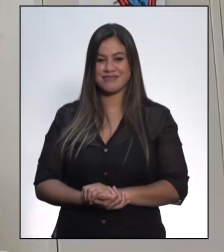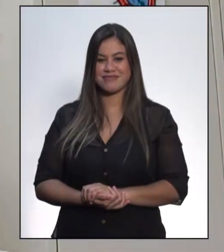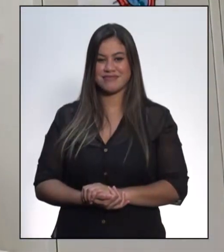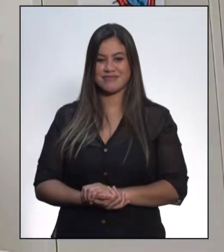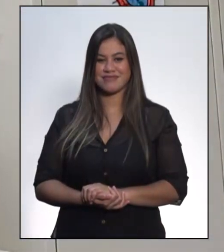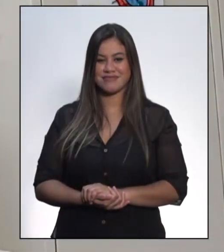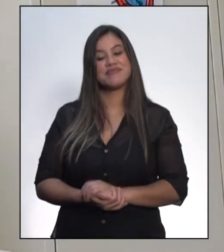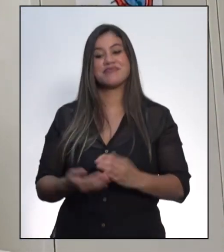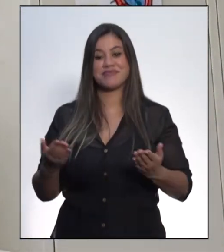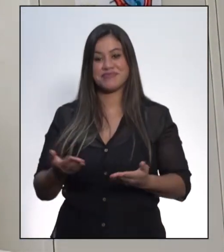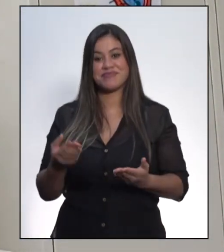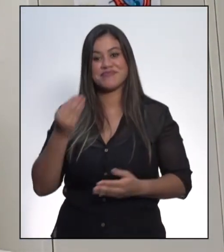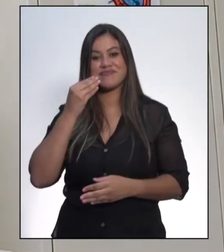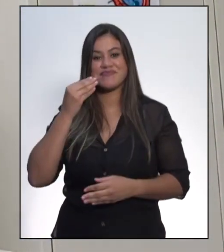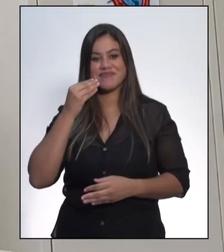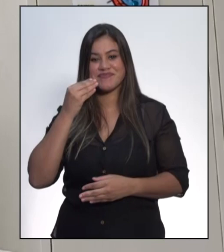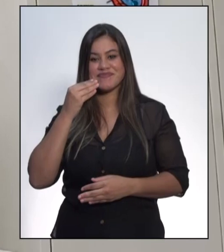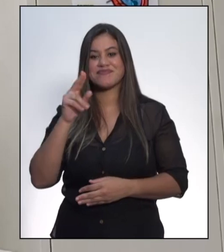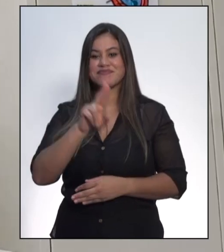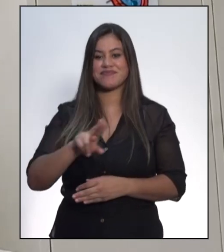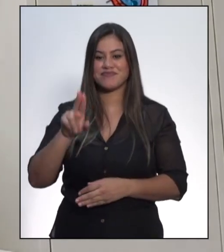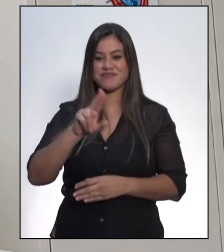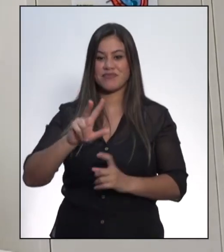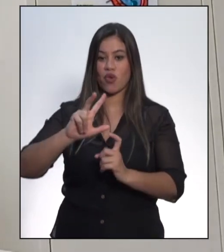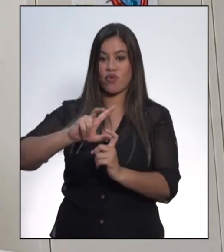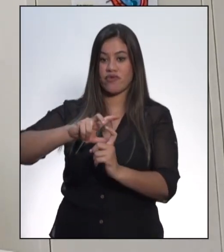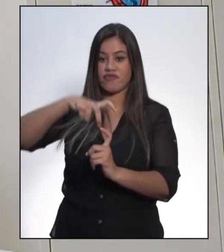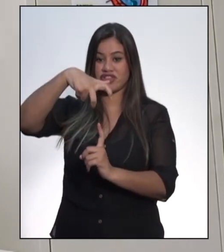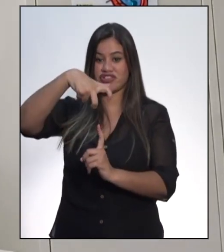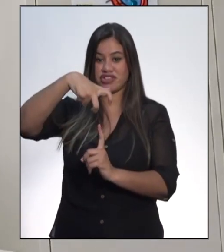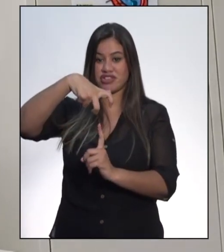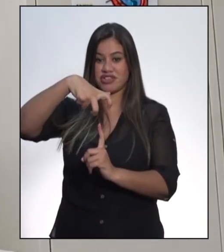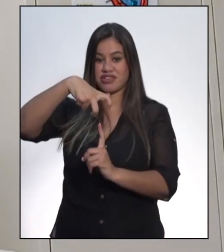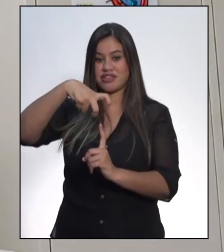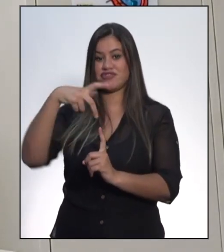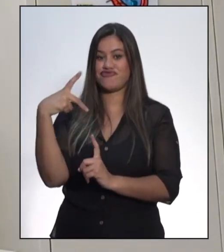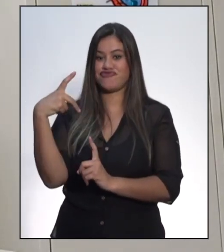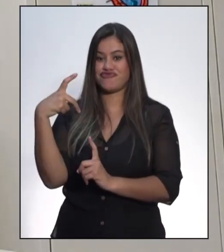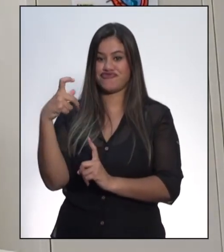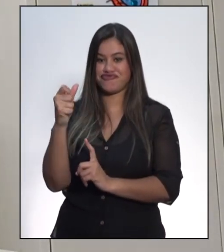Para esse experimento, nós vamos usar refrigerante e uma seringa.